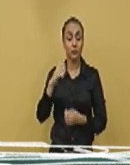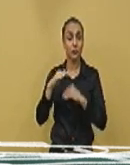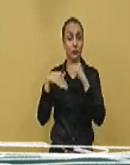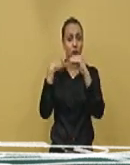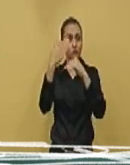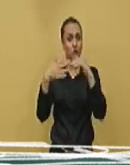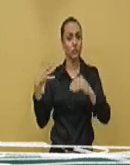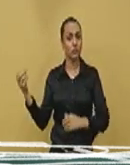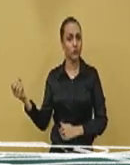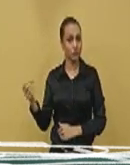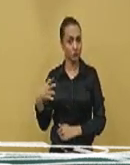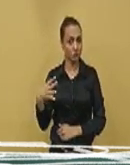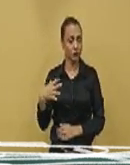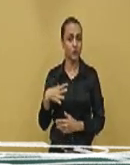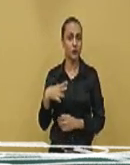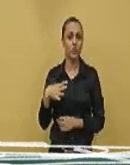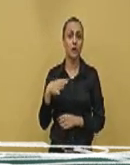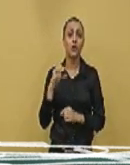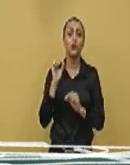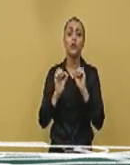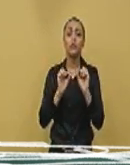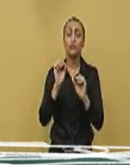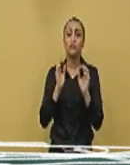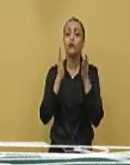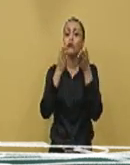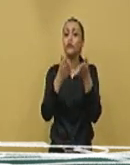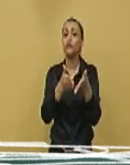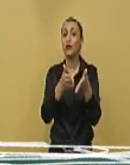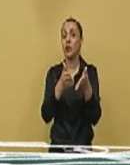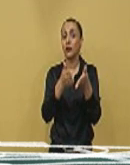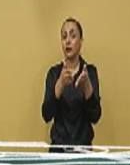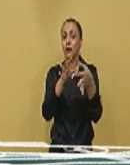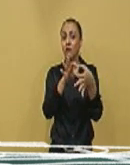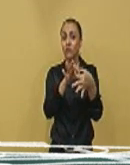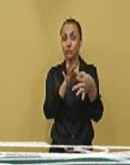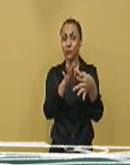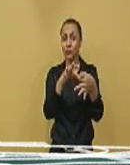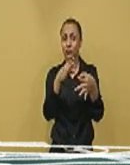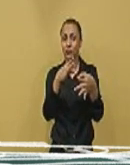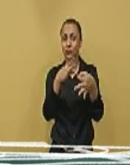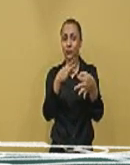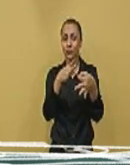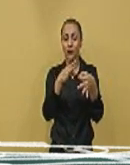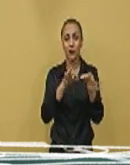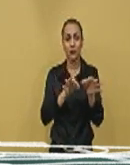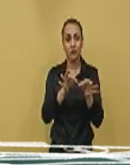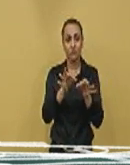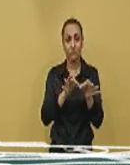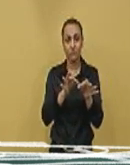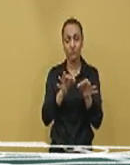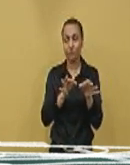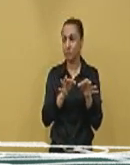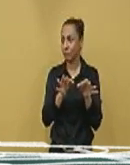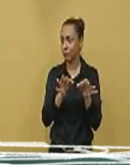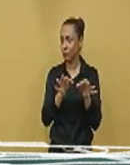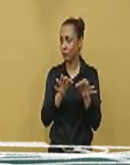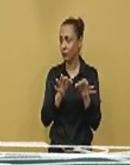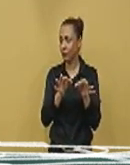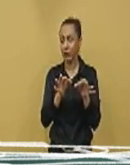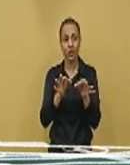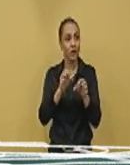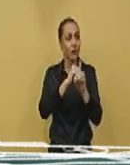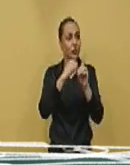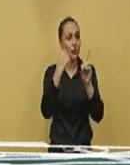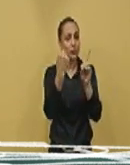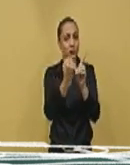da modernização, sobretudo em relação à sua normatização. A